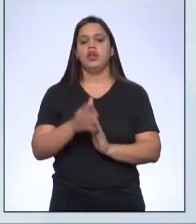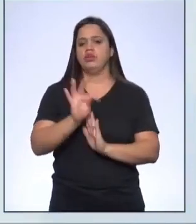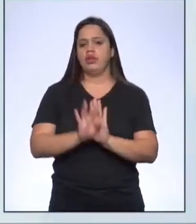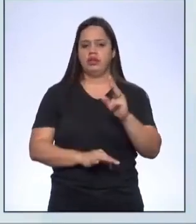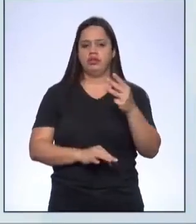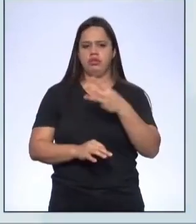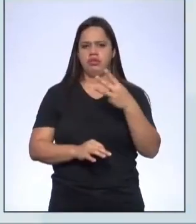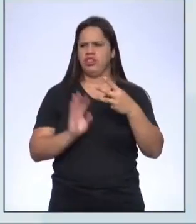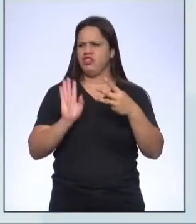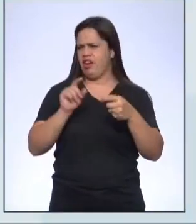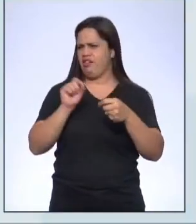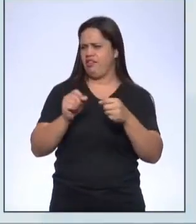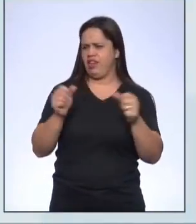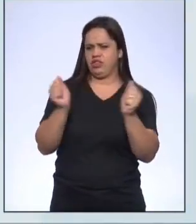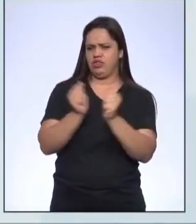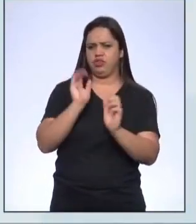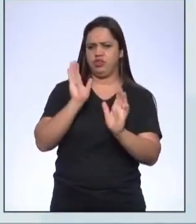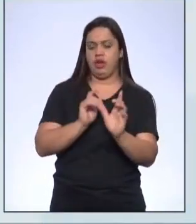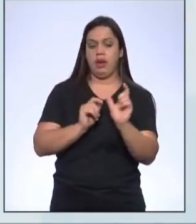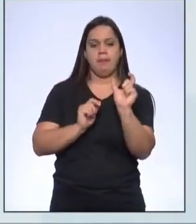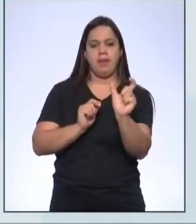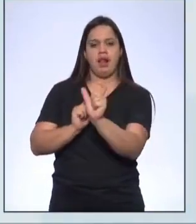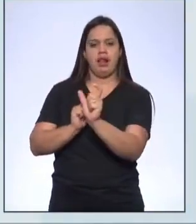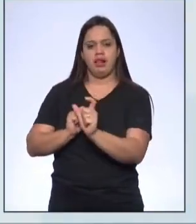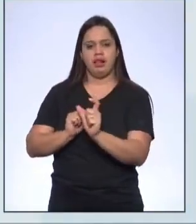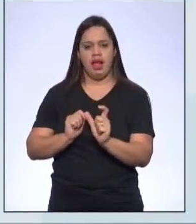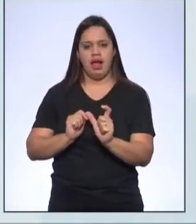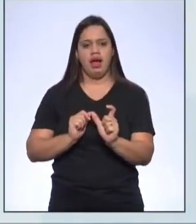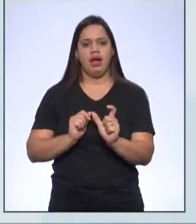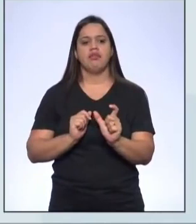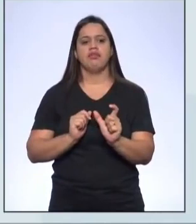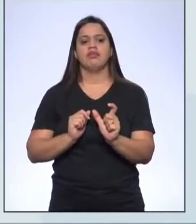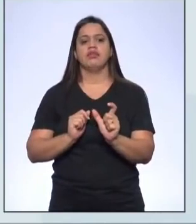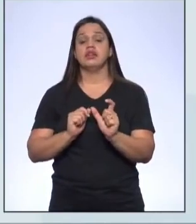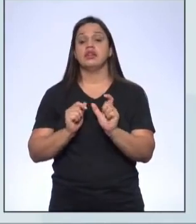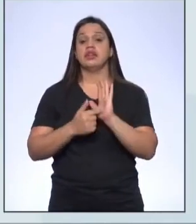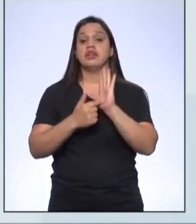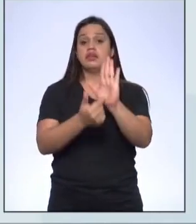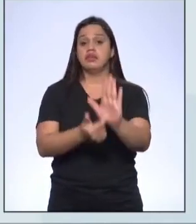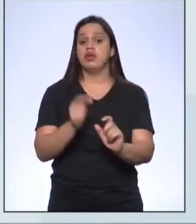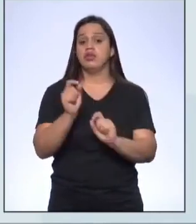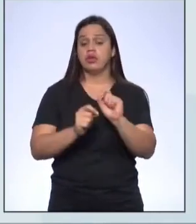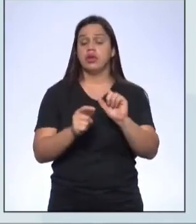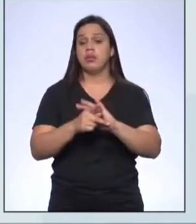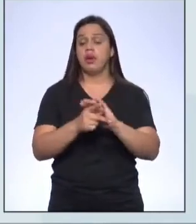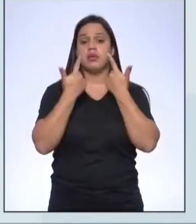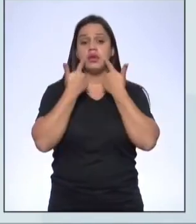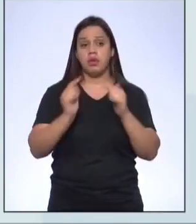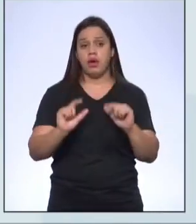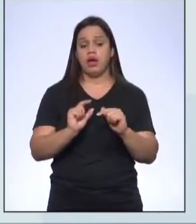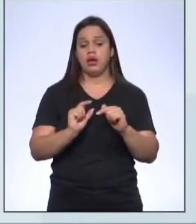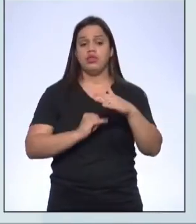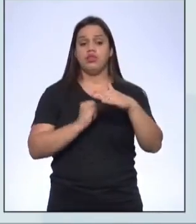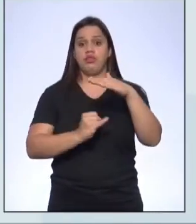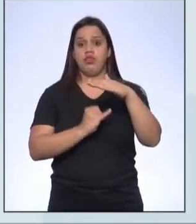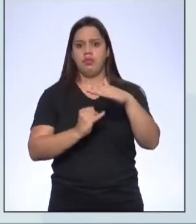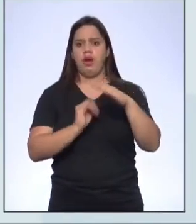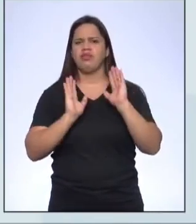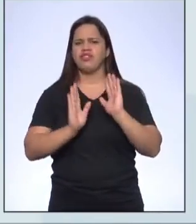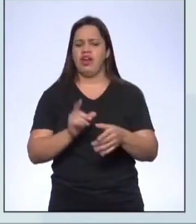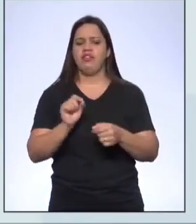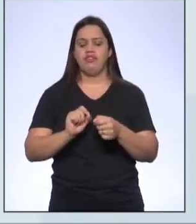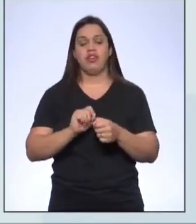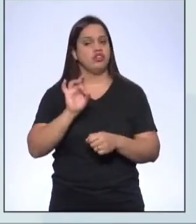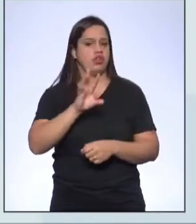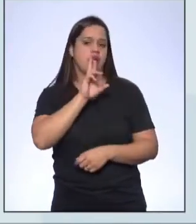já fez essa daqui com eles, né? Já. Palavras, expressões e construções que Acho que exemplifiquem a linguagem formal. A gente já fez. Já. Só